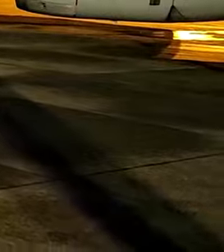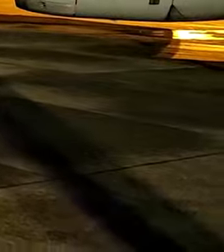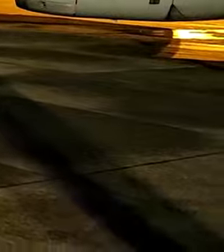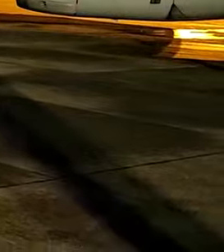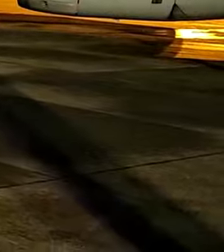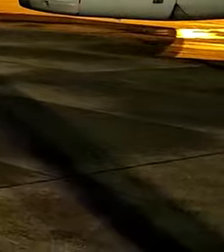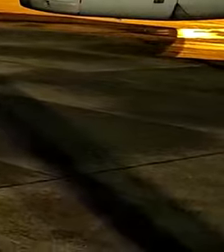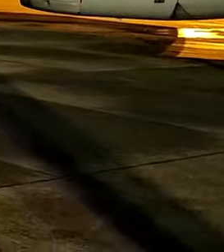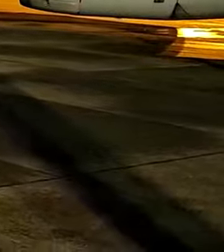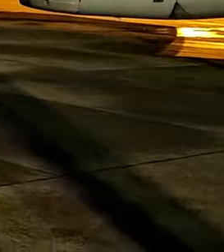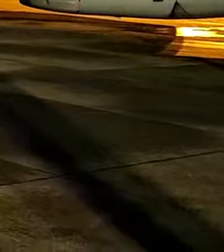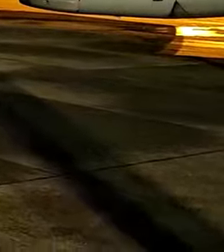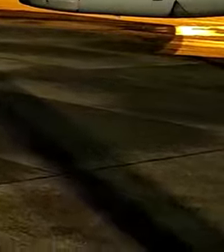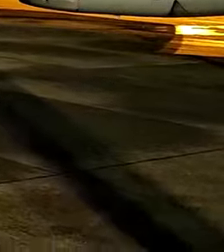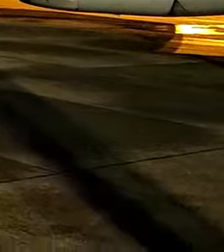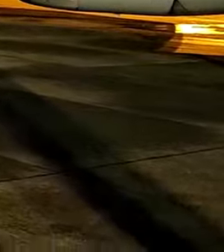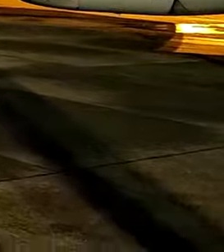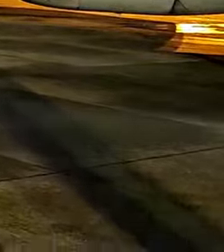Tchau.